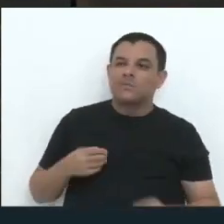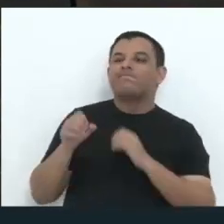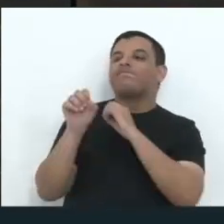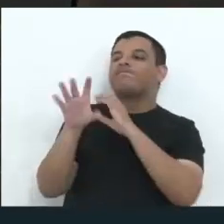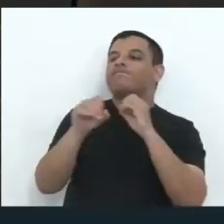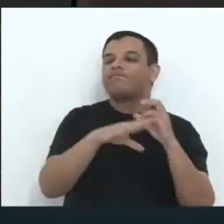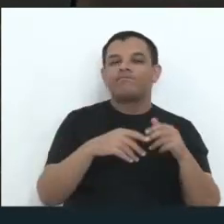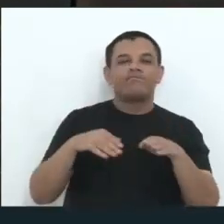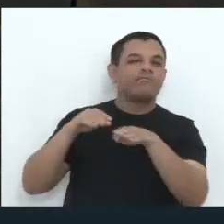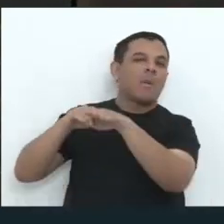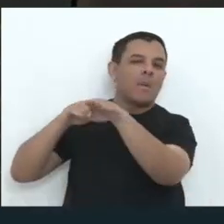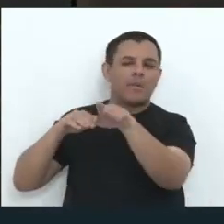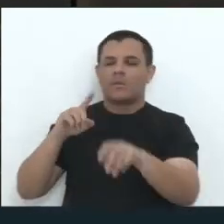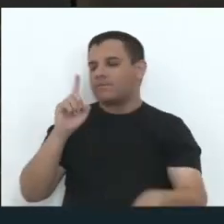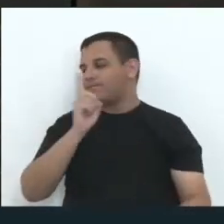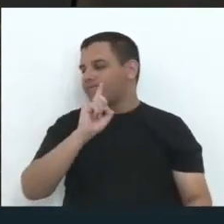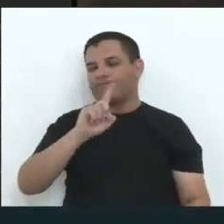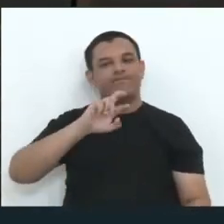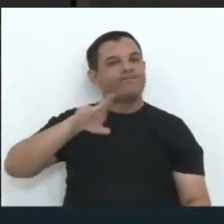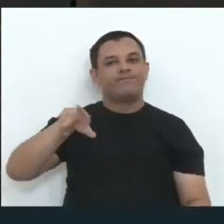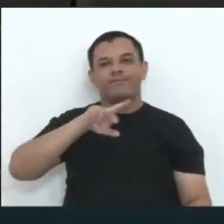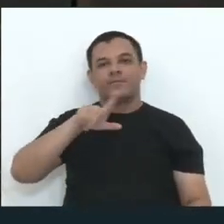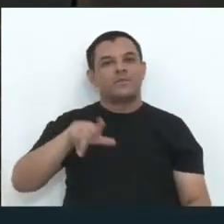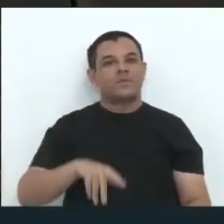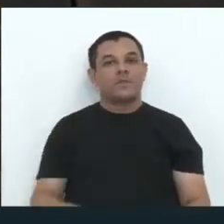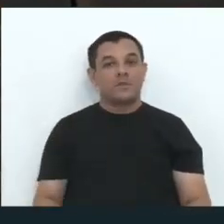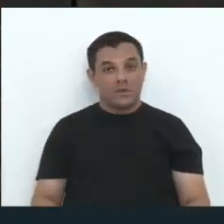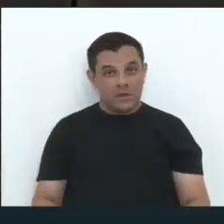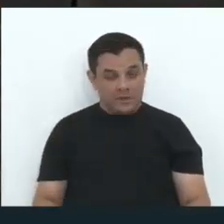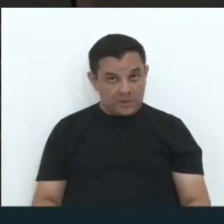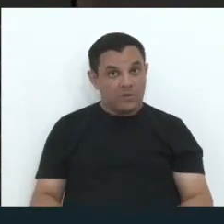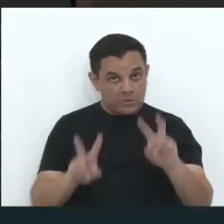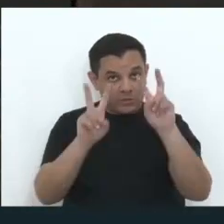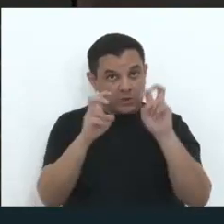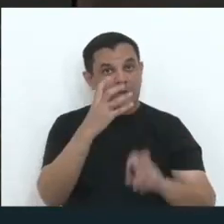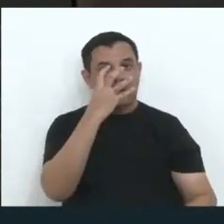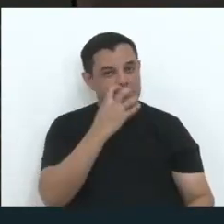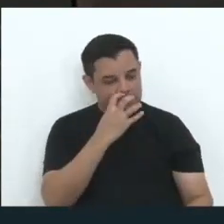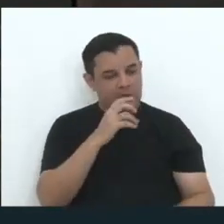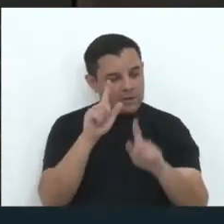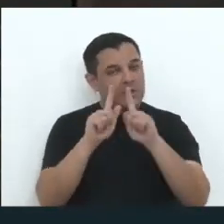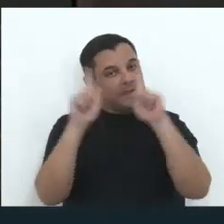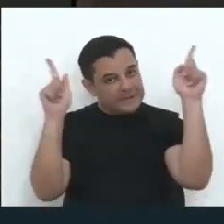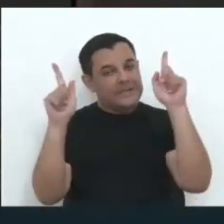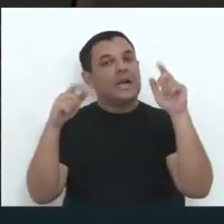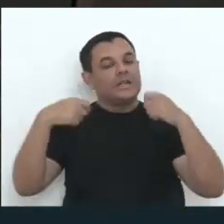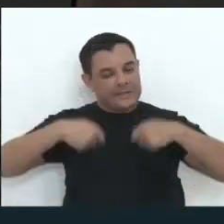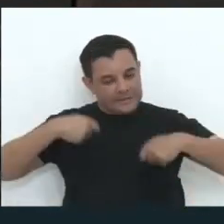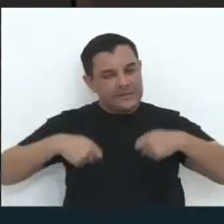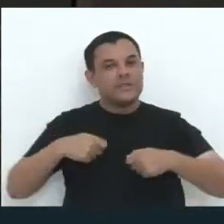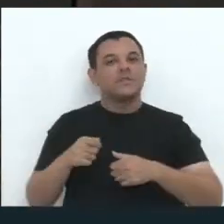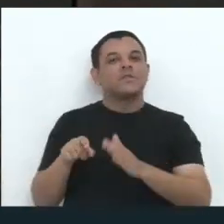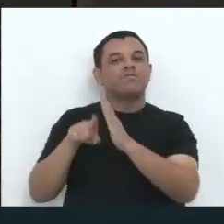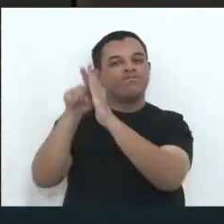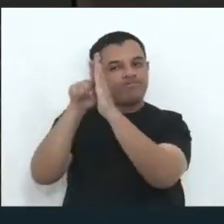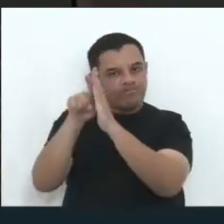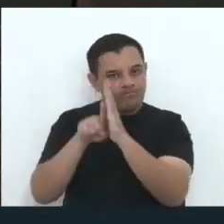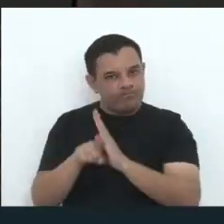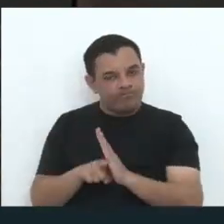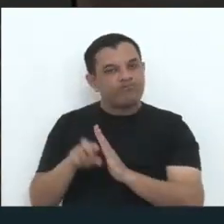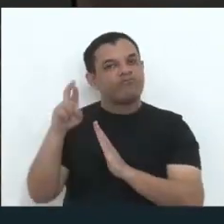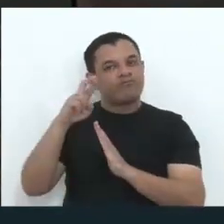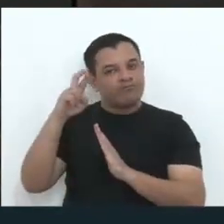é isso. É? Então isso aí é uma coisa séria, é grave, tem que ser investigado, tem que ser apurado. Eu vou entrar com uma série